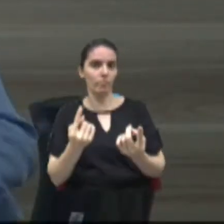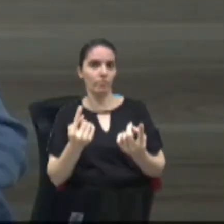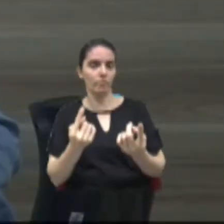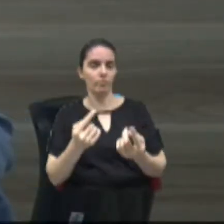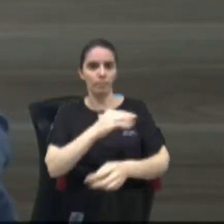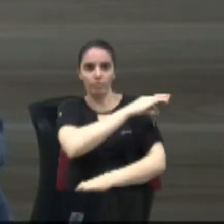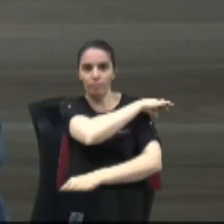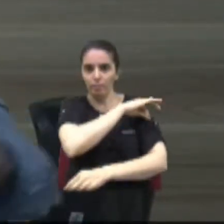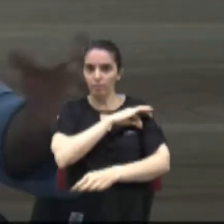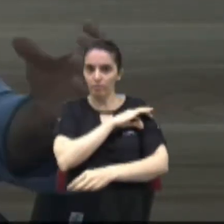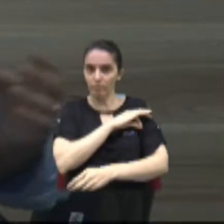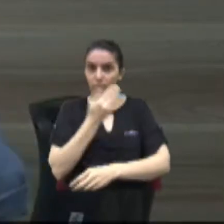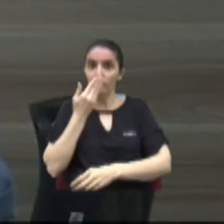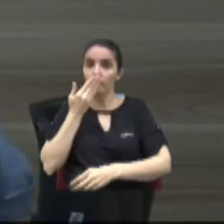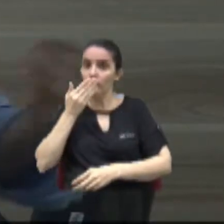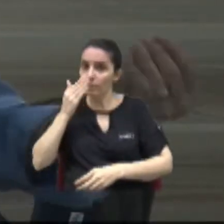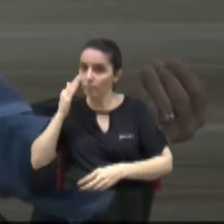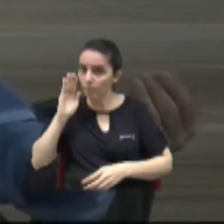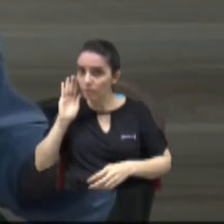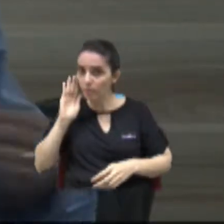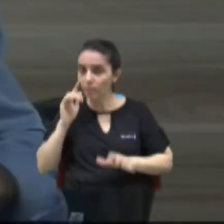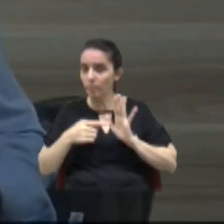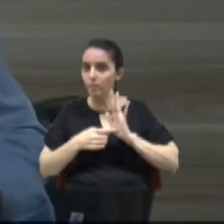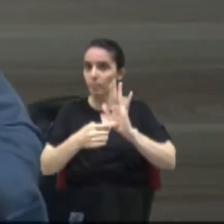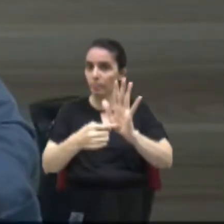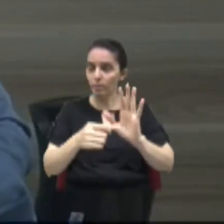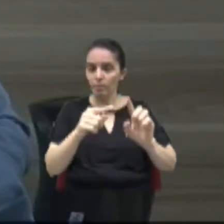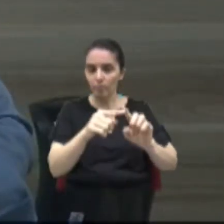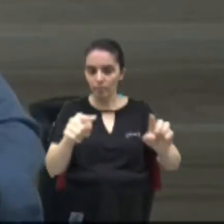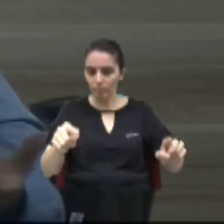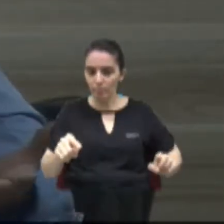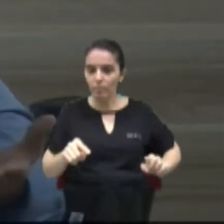início que eu estive em